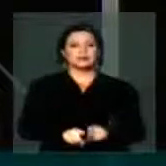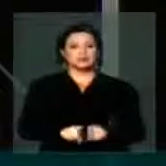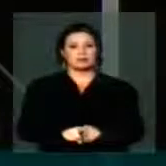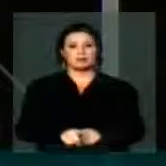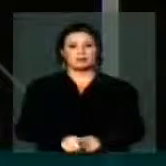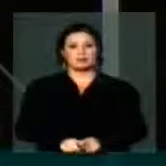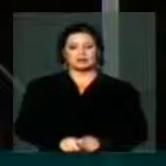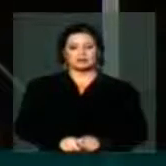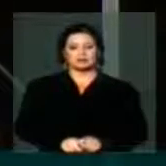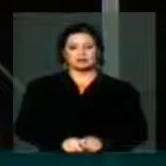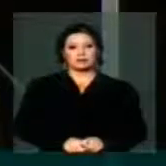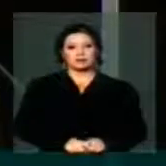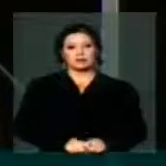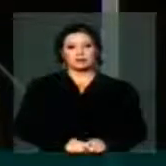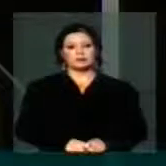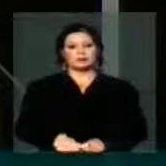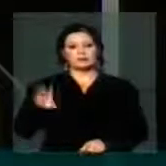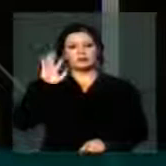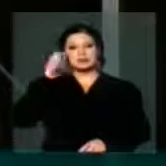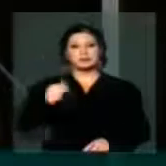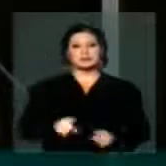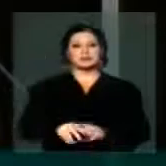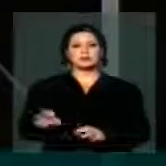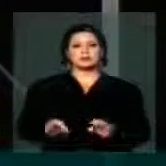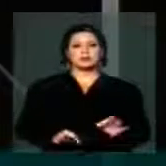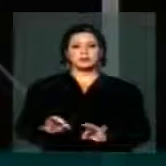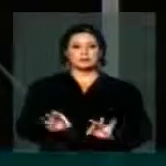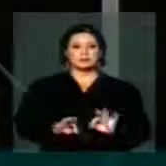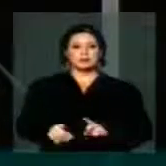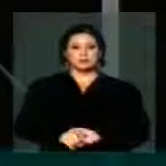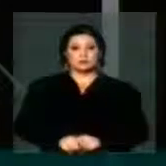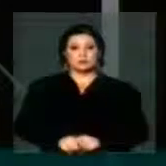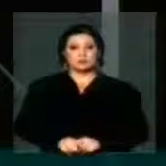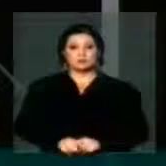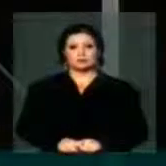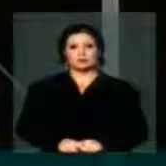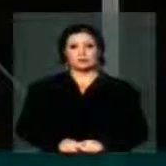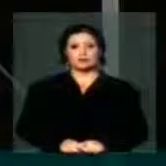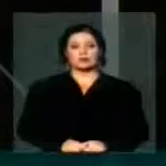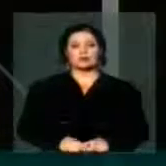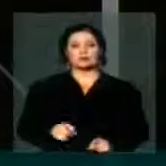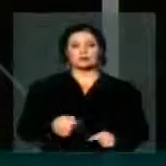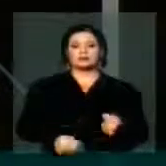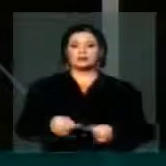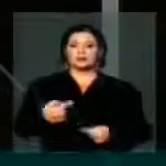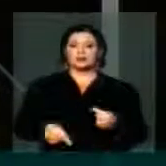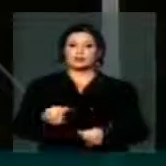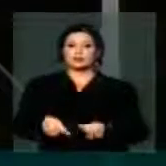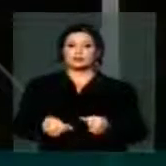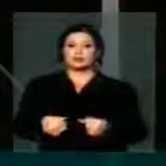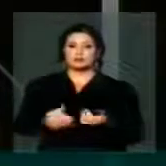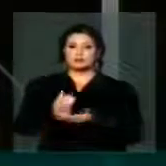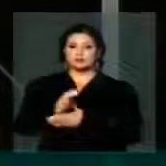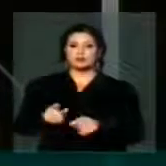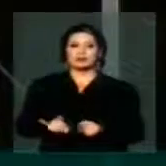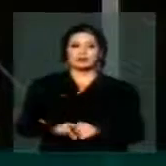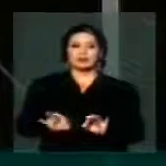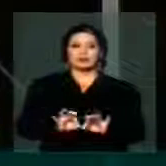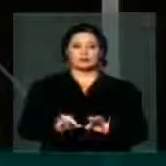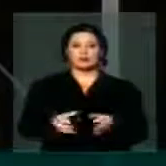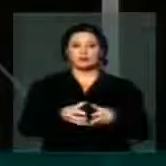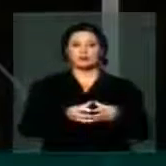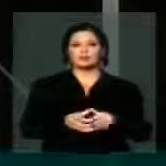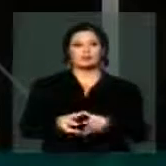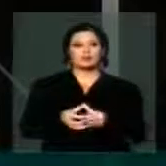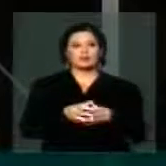quão oportuna é esta decisão para atualizar a nossa legislação. Com discussões e aprovações como esta, o Legislativo